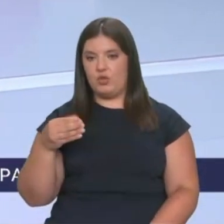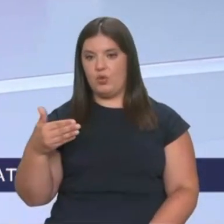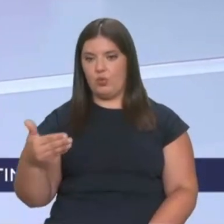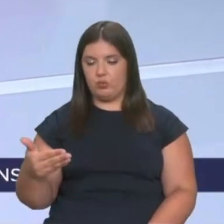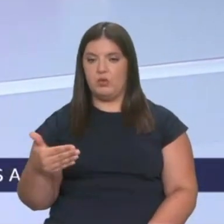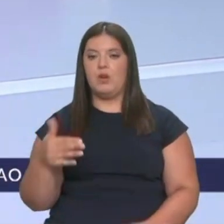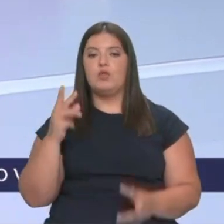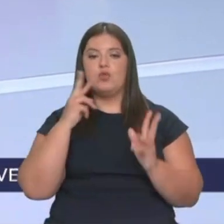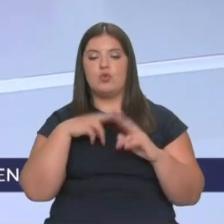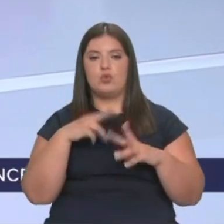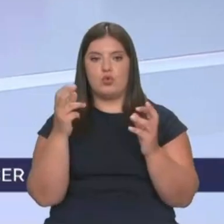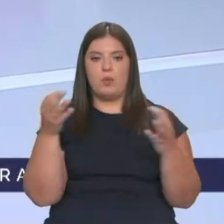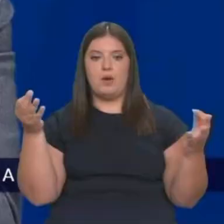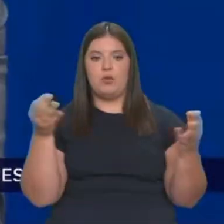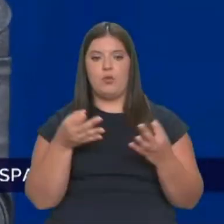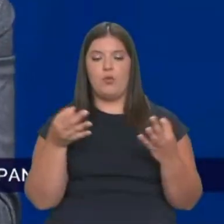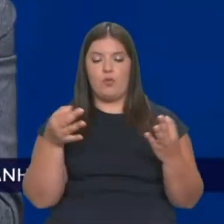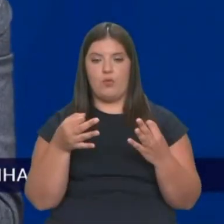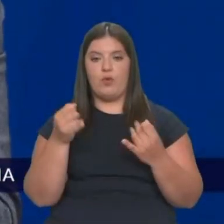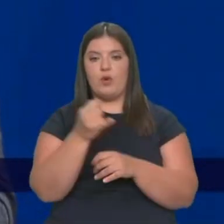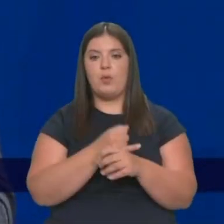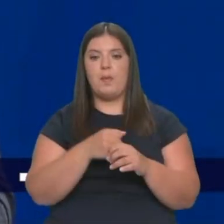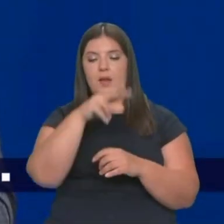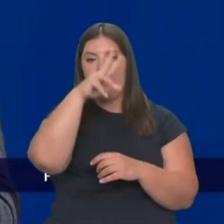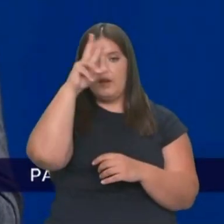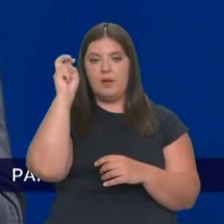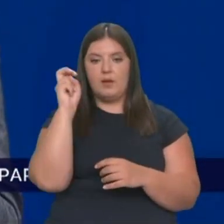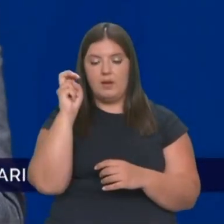foi descoberto numa ilha grega de